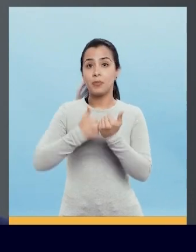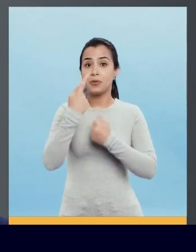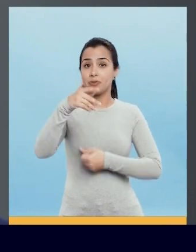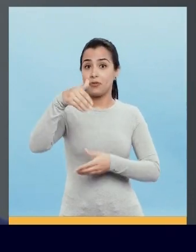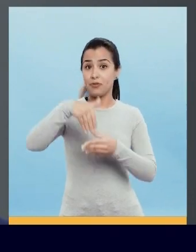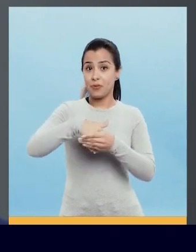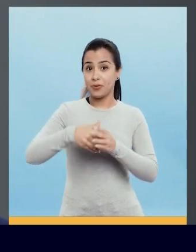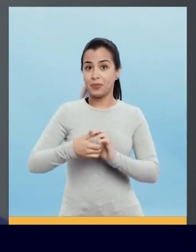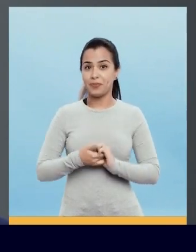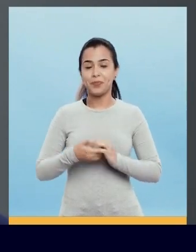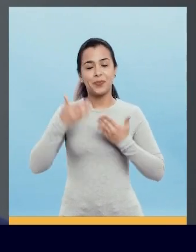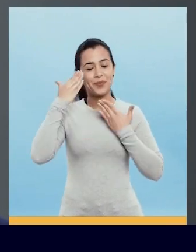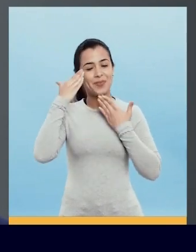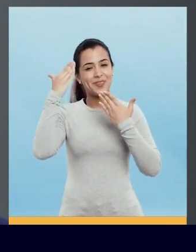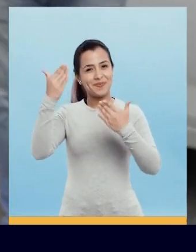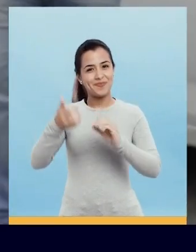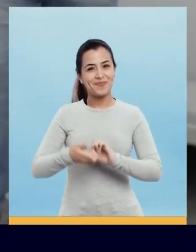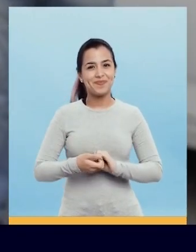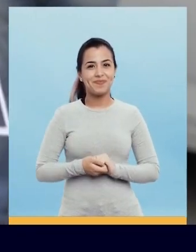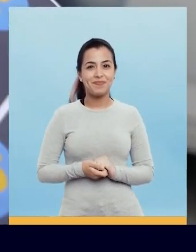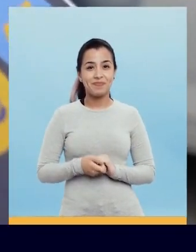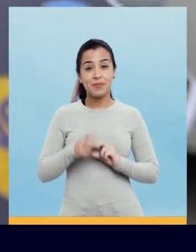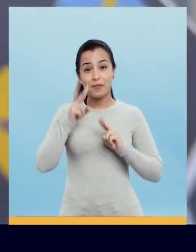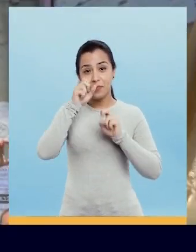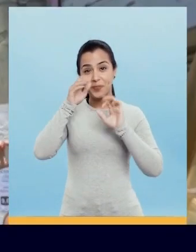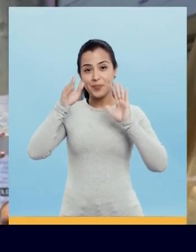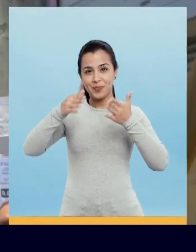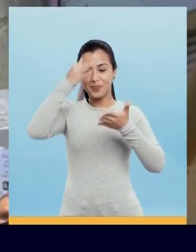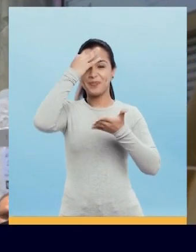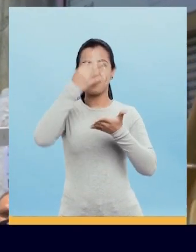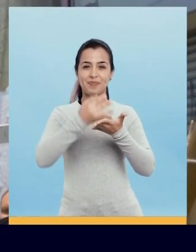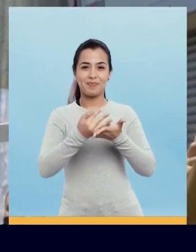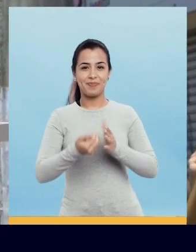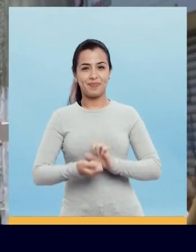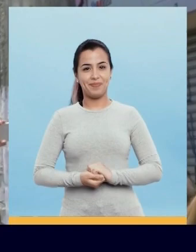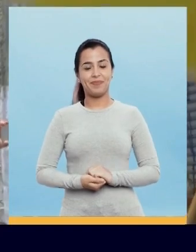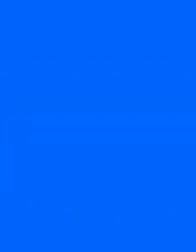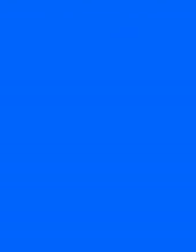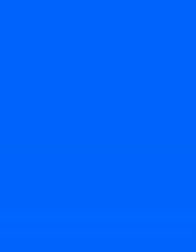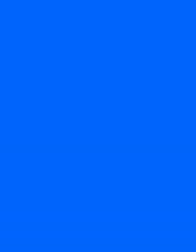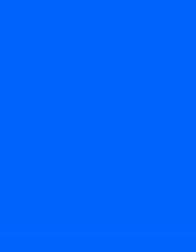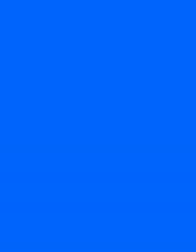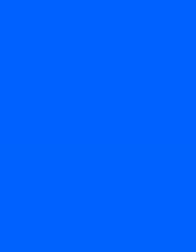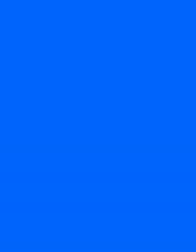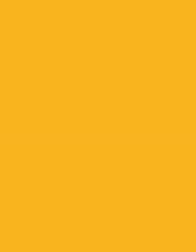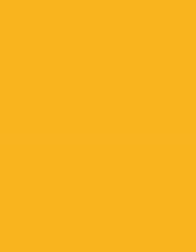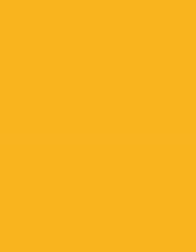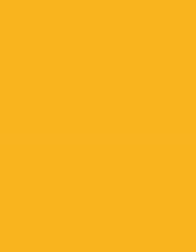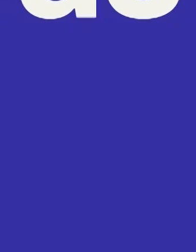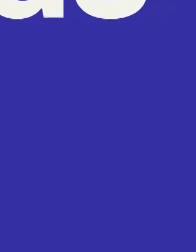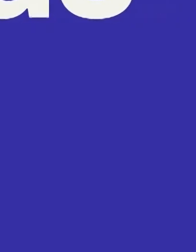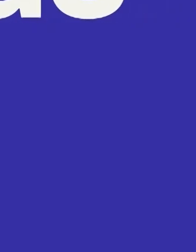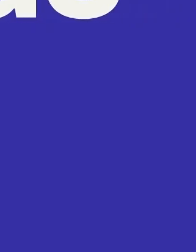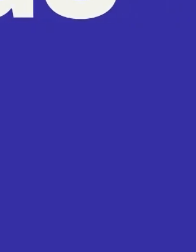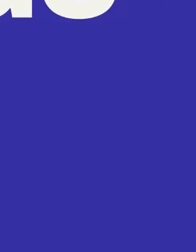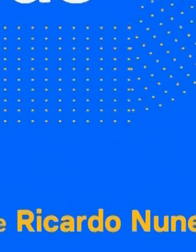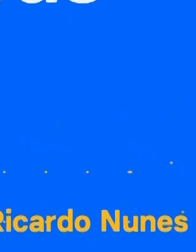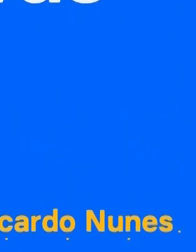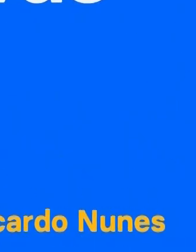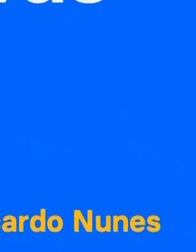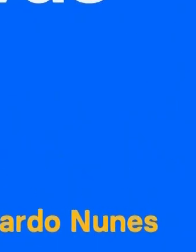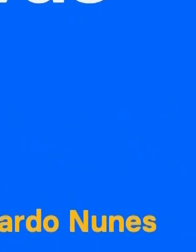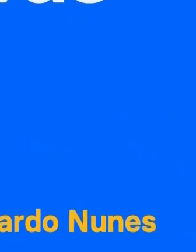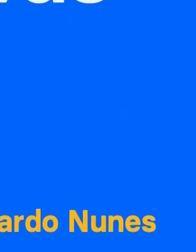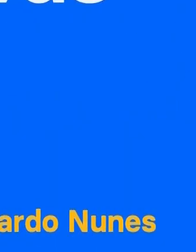o seu voto. Muito obrigado. São Paulo é força, foco e fé. 45 é força, foco e